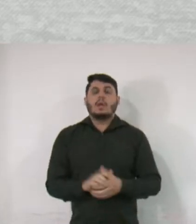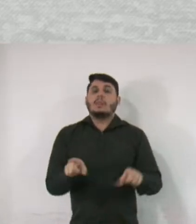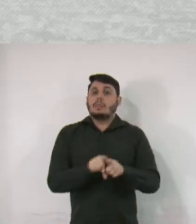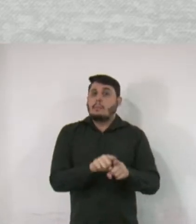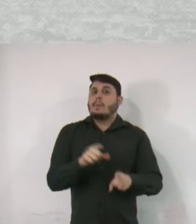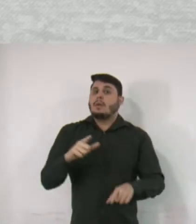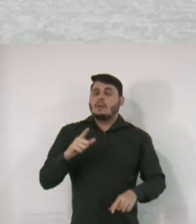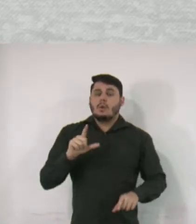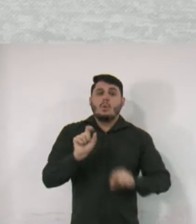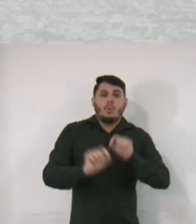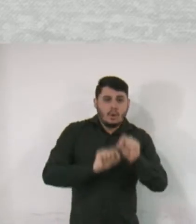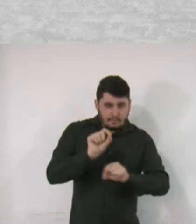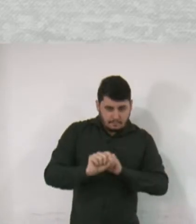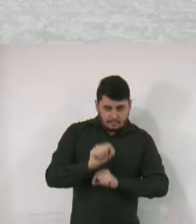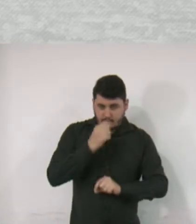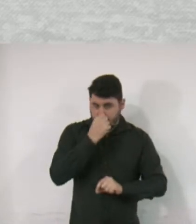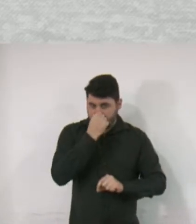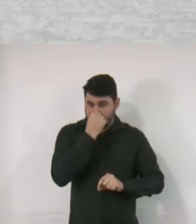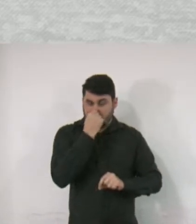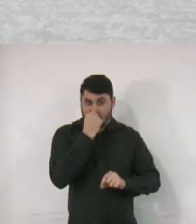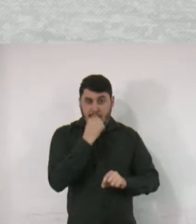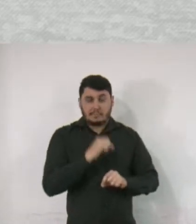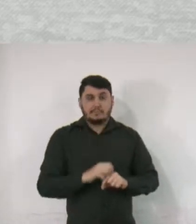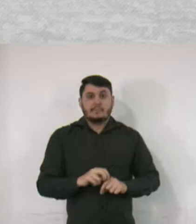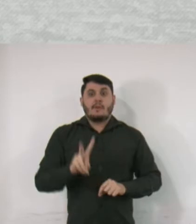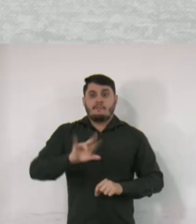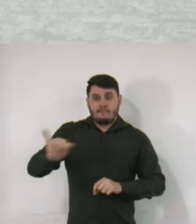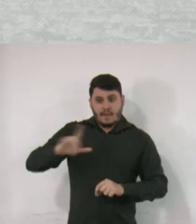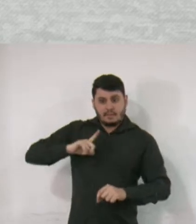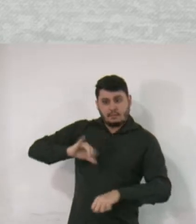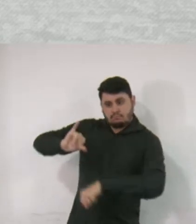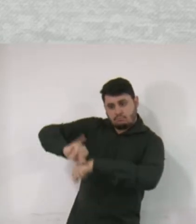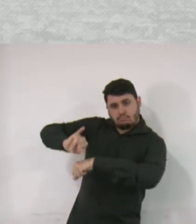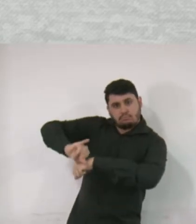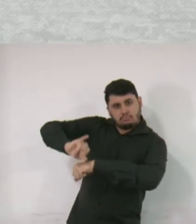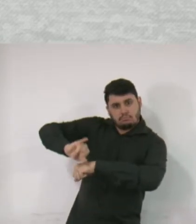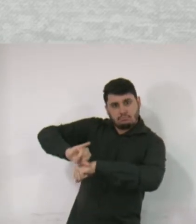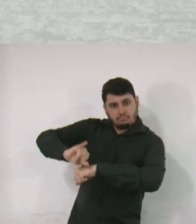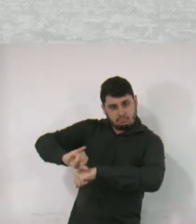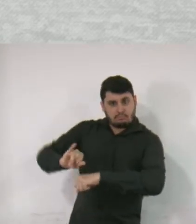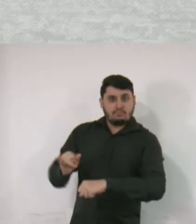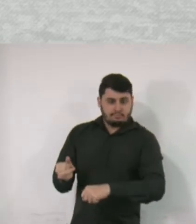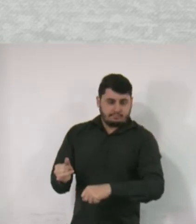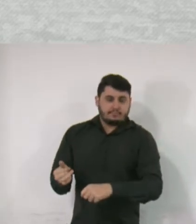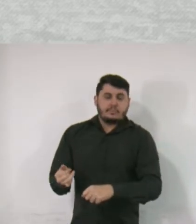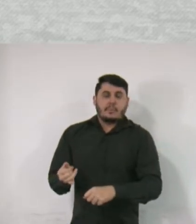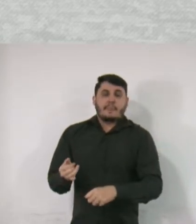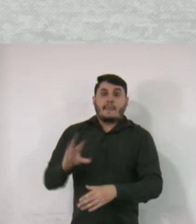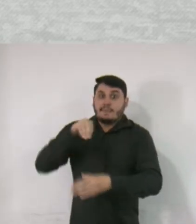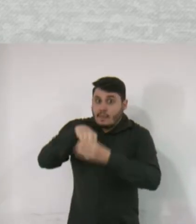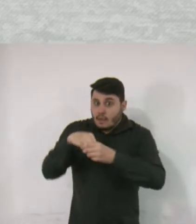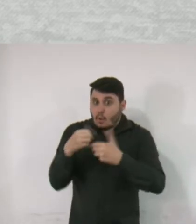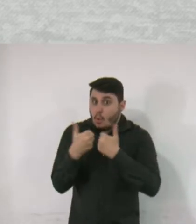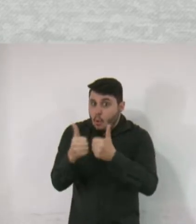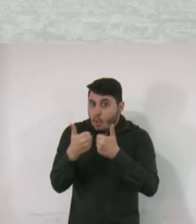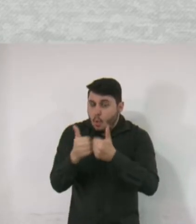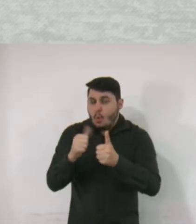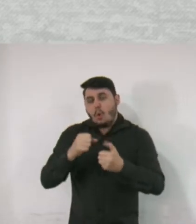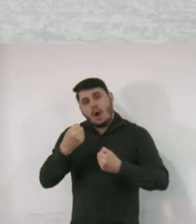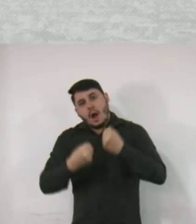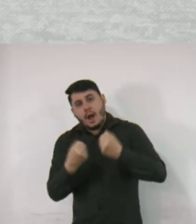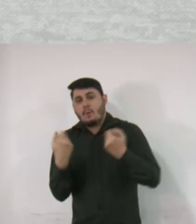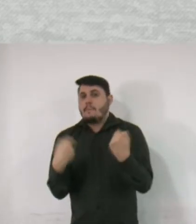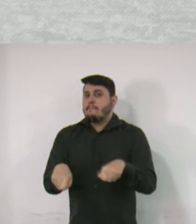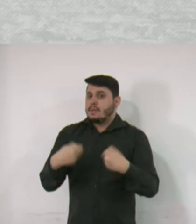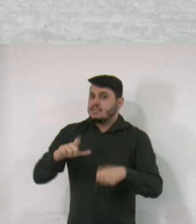manutenção de dispensadores de álcool no interior dos veículos, álcool em gel, ou um lavatório